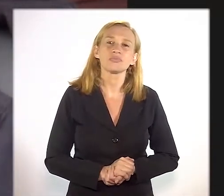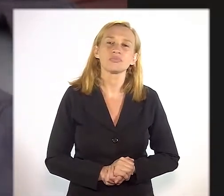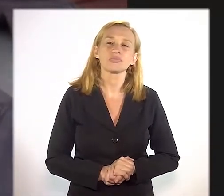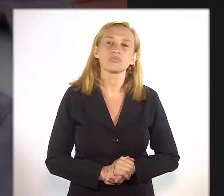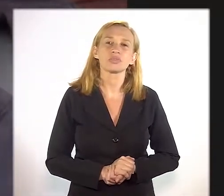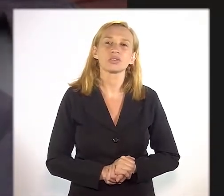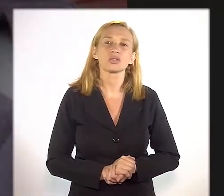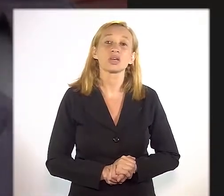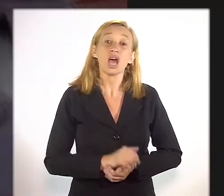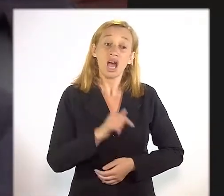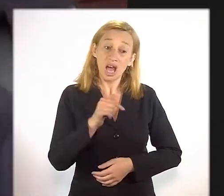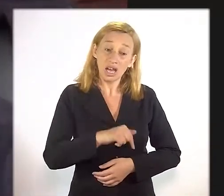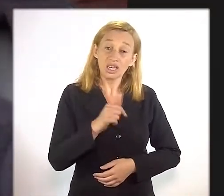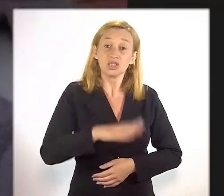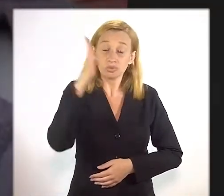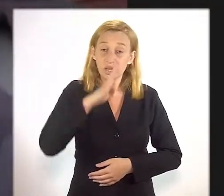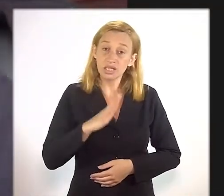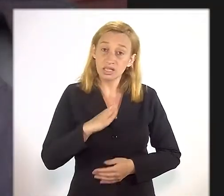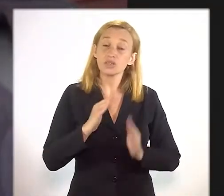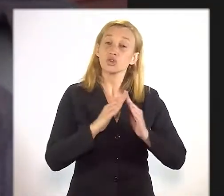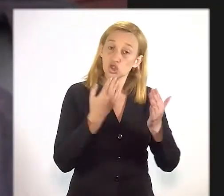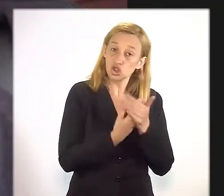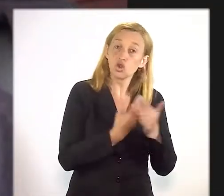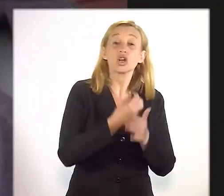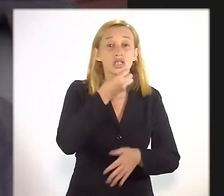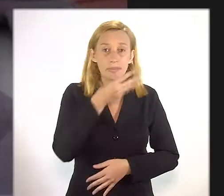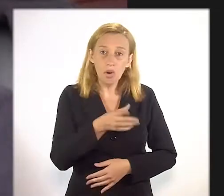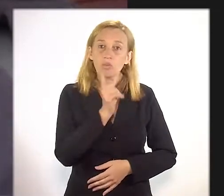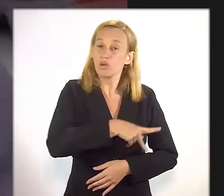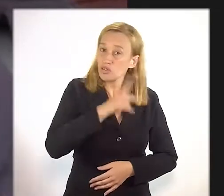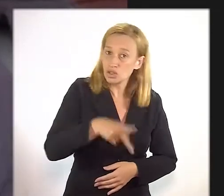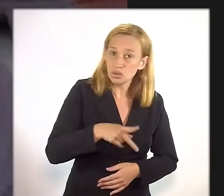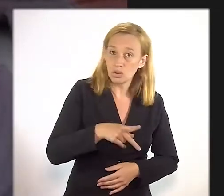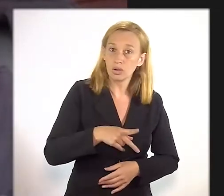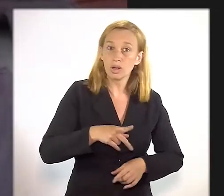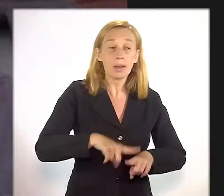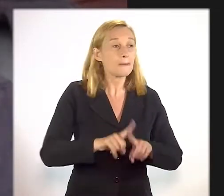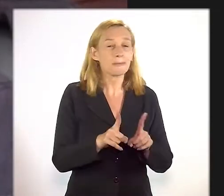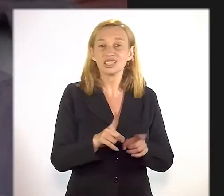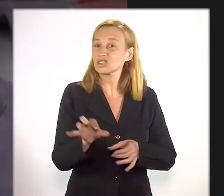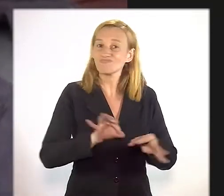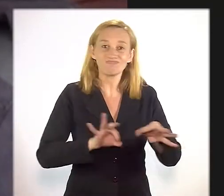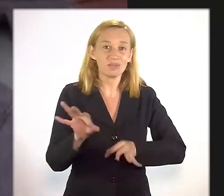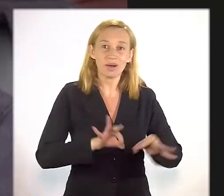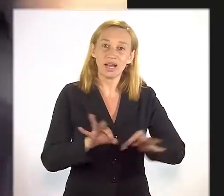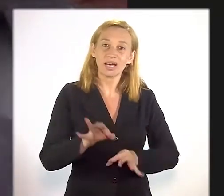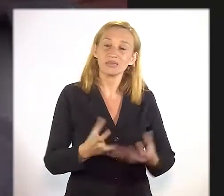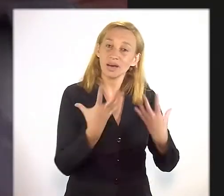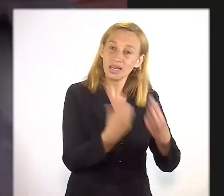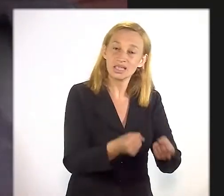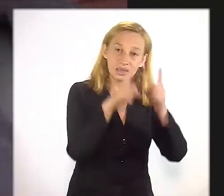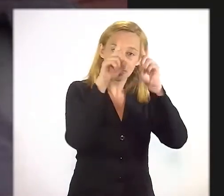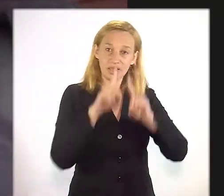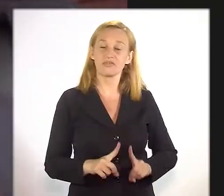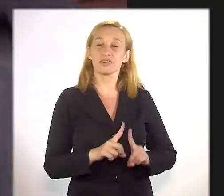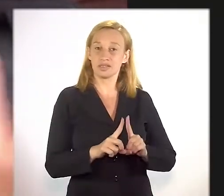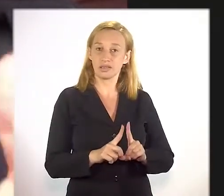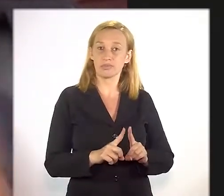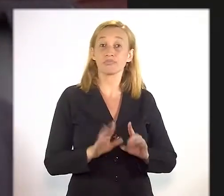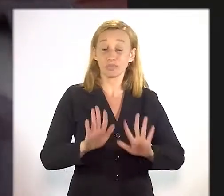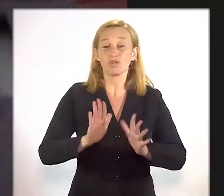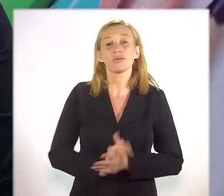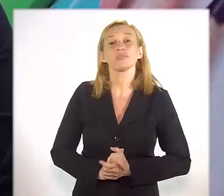choca é que a escola da aula tem bons professores, só que estão a trabalhar de modo errado. Tem alunos do século XXI com professores do século XX, a trabalhar como no século XIX. Não